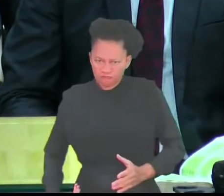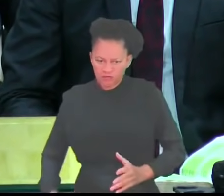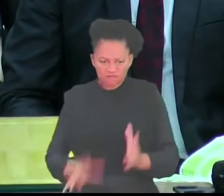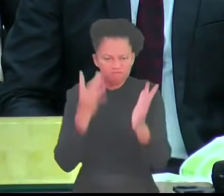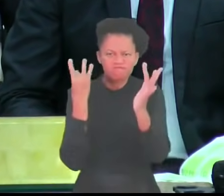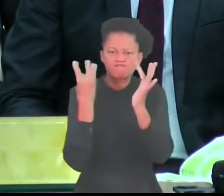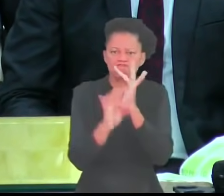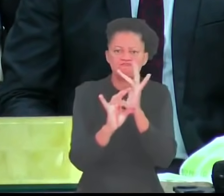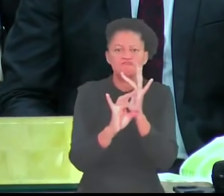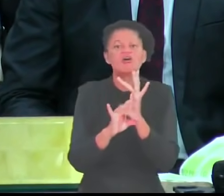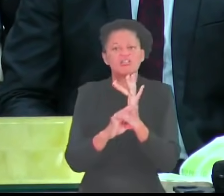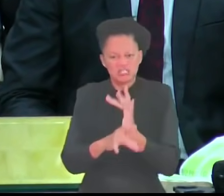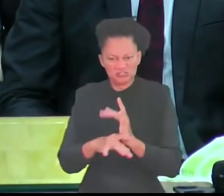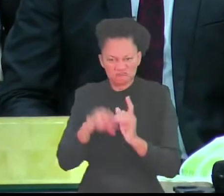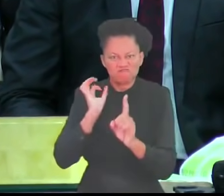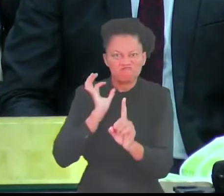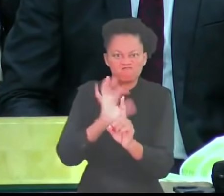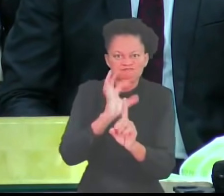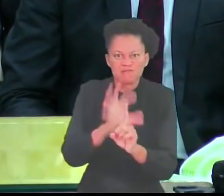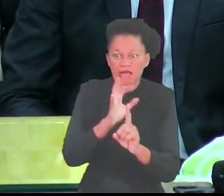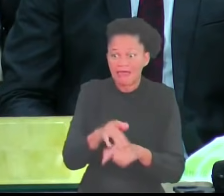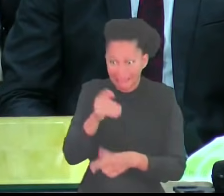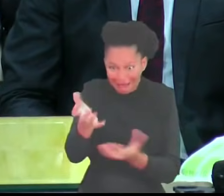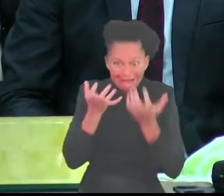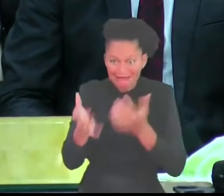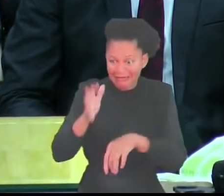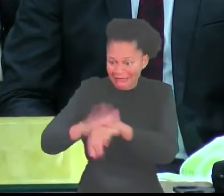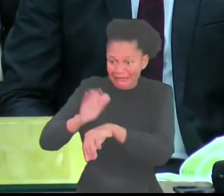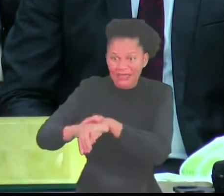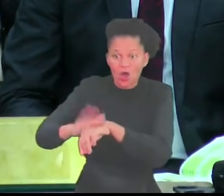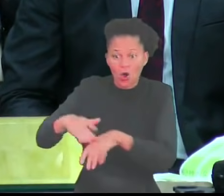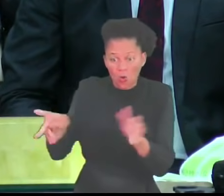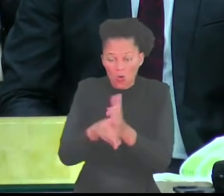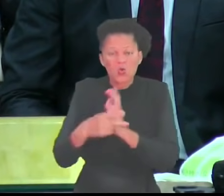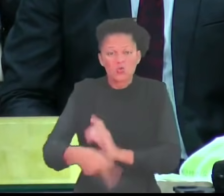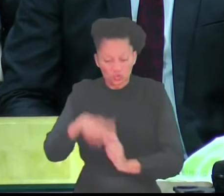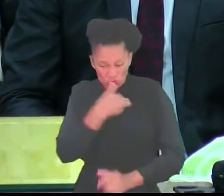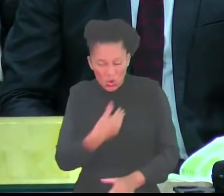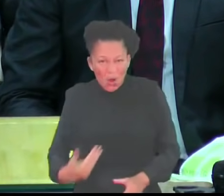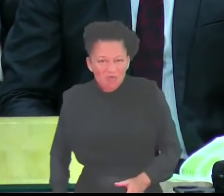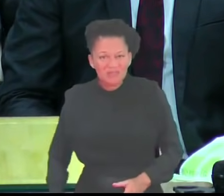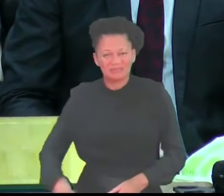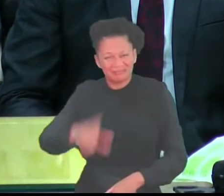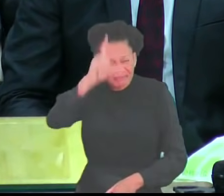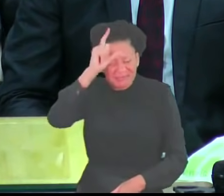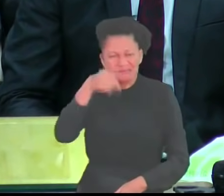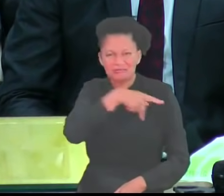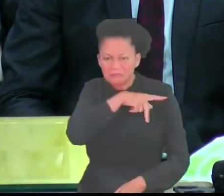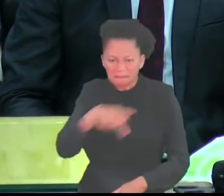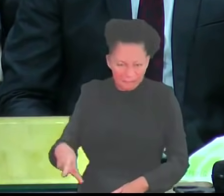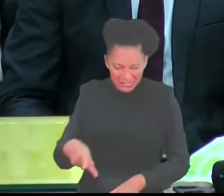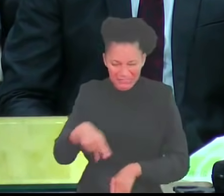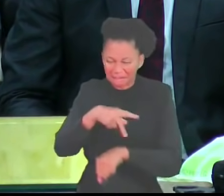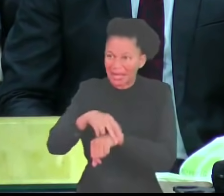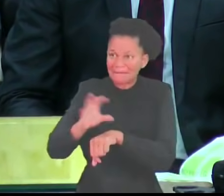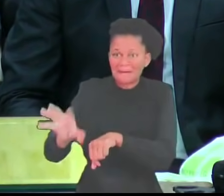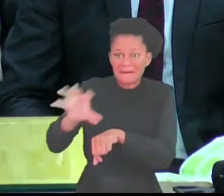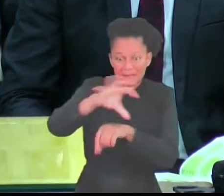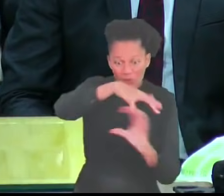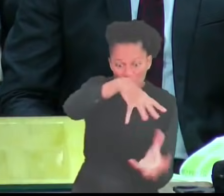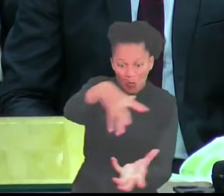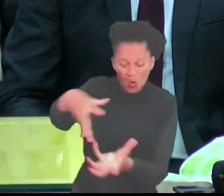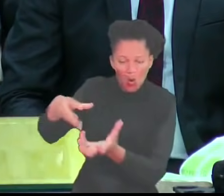desgraça. Eles é quem provocaram os reis da terra, os governantes da terra, através dessa pandemia.